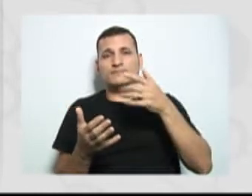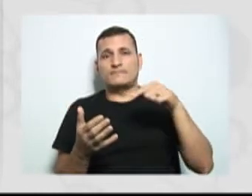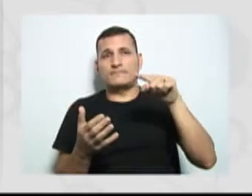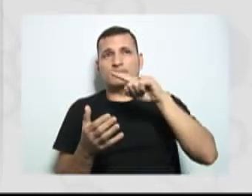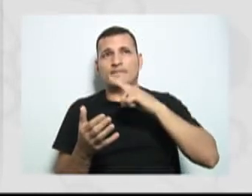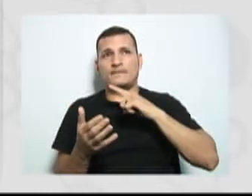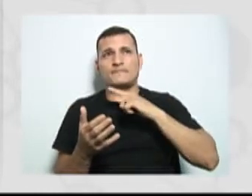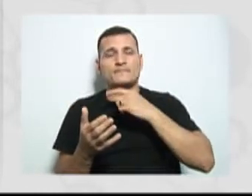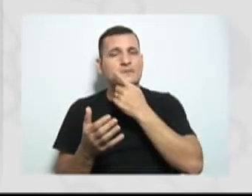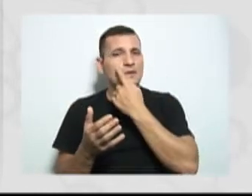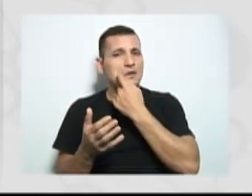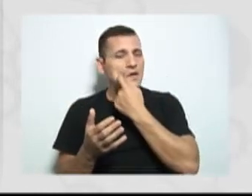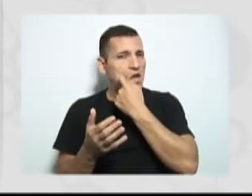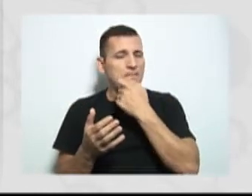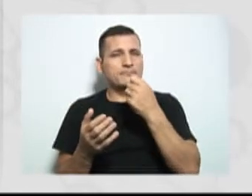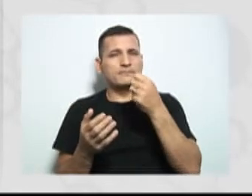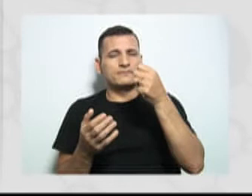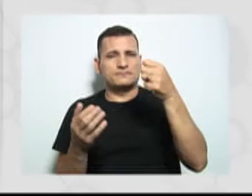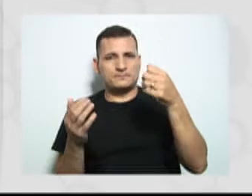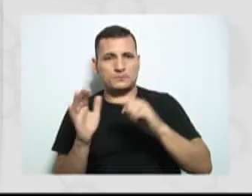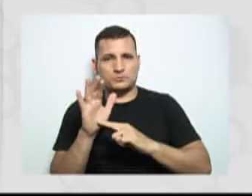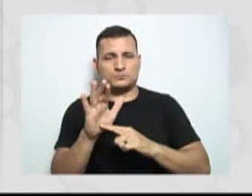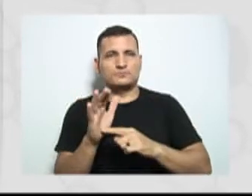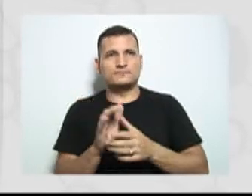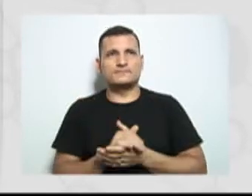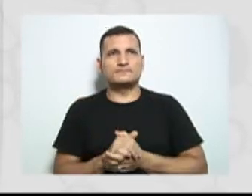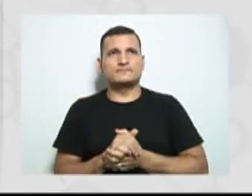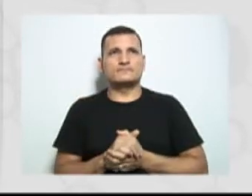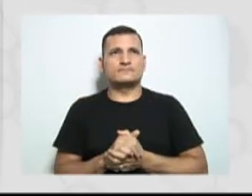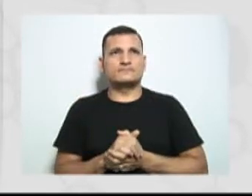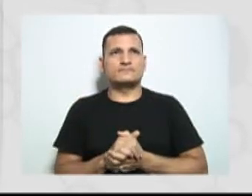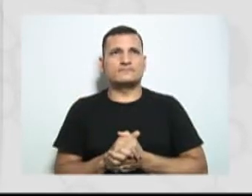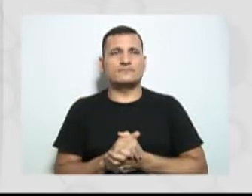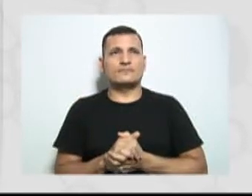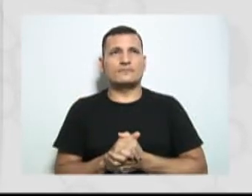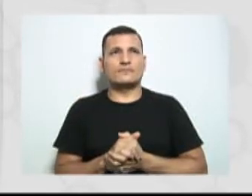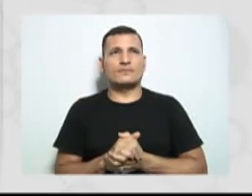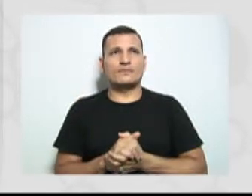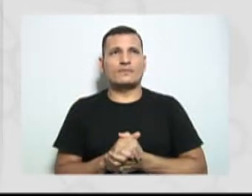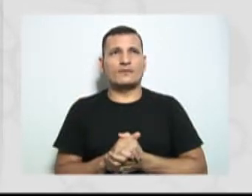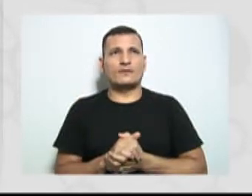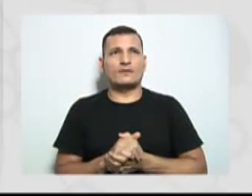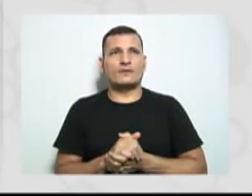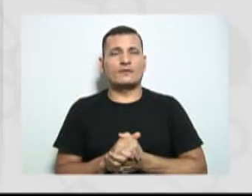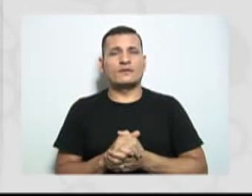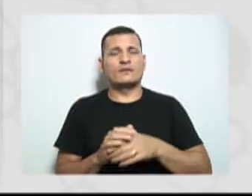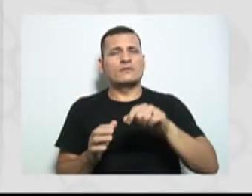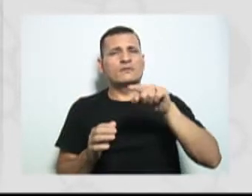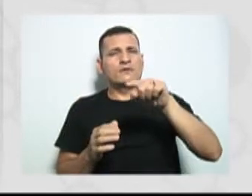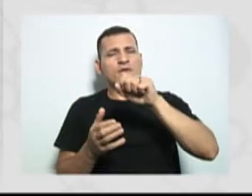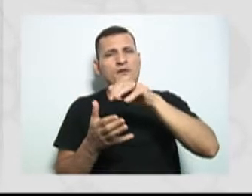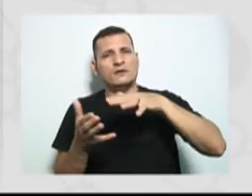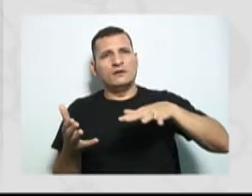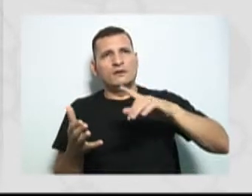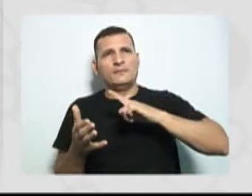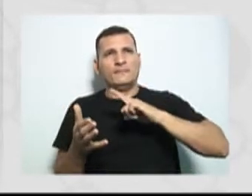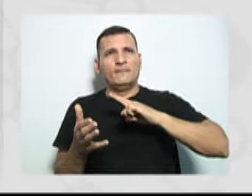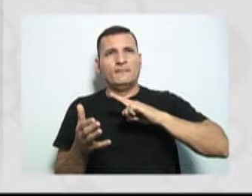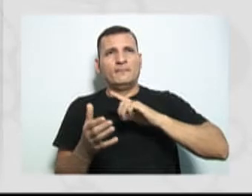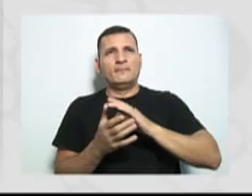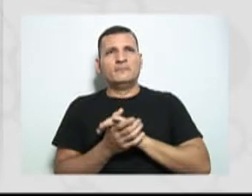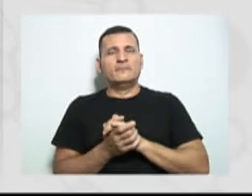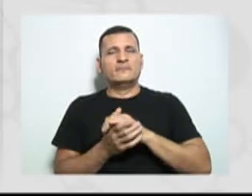vou acabar conferindo aqui. Nessa informação, que na atividade de sala que vocês têm em mãos, vocês